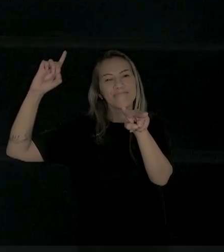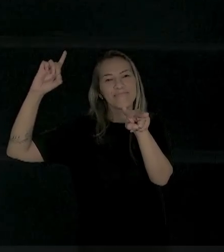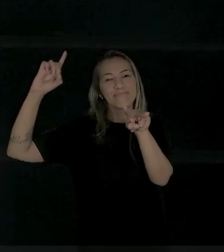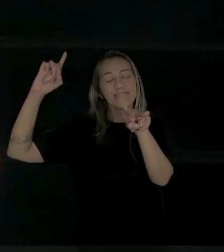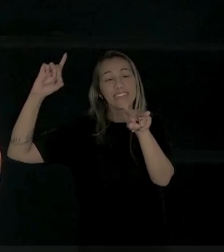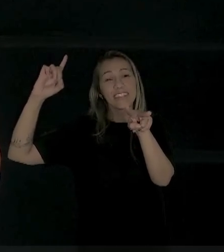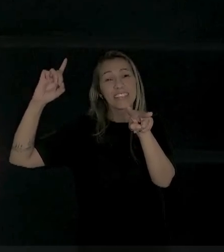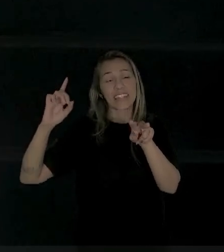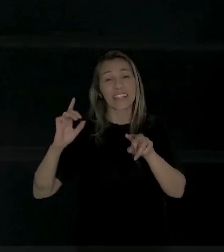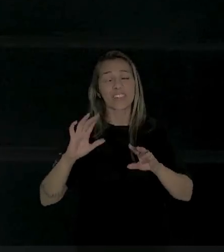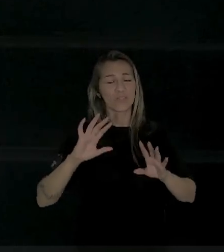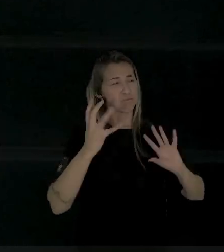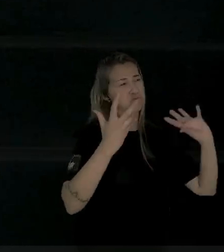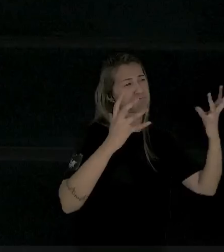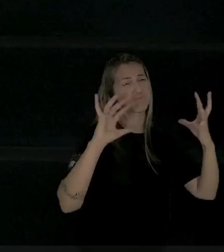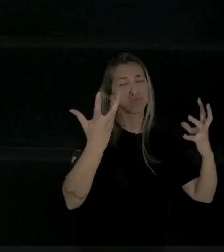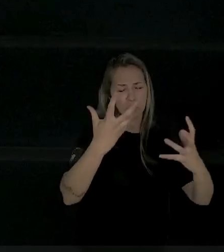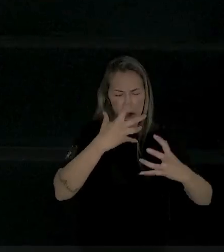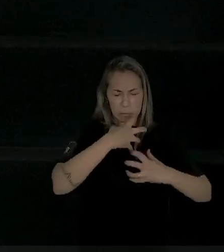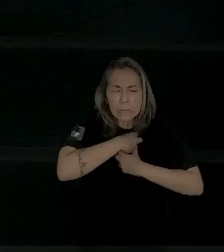pedras pode arrebentar você para sempre.